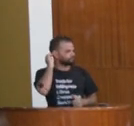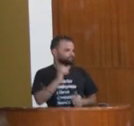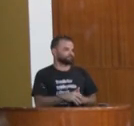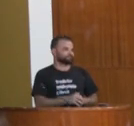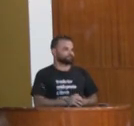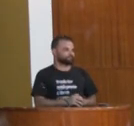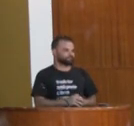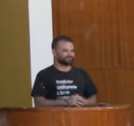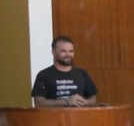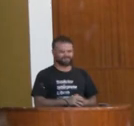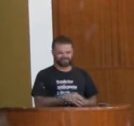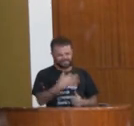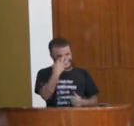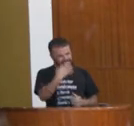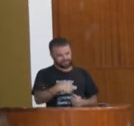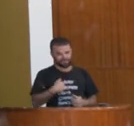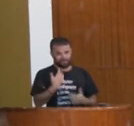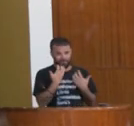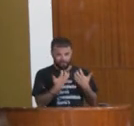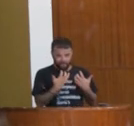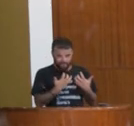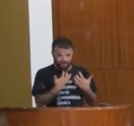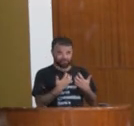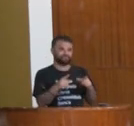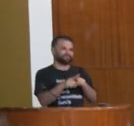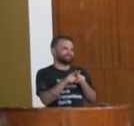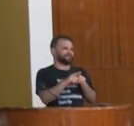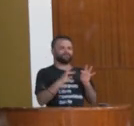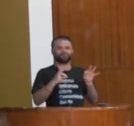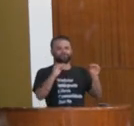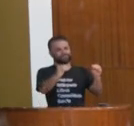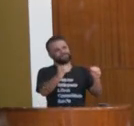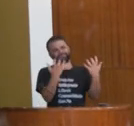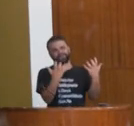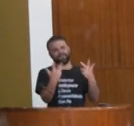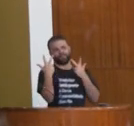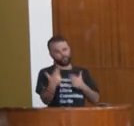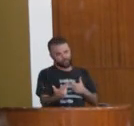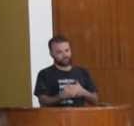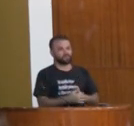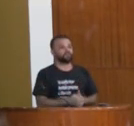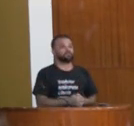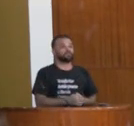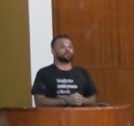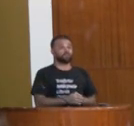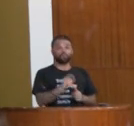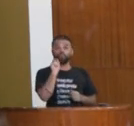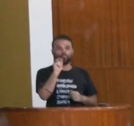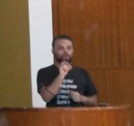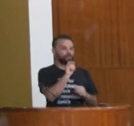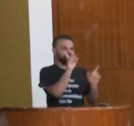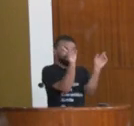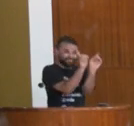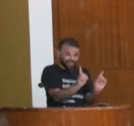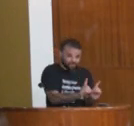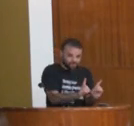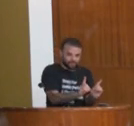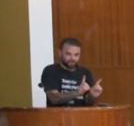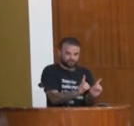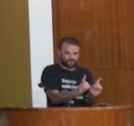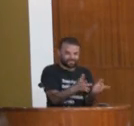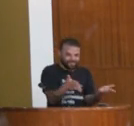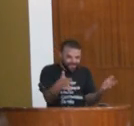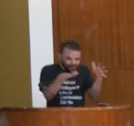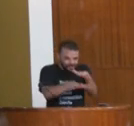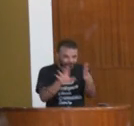Eu tenho certeza, é o que eu quero e que todos aqui desejam, que as pessoas com deficiência entrem